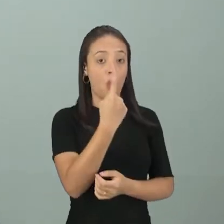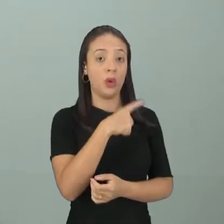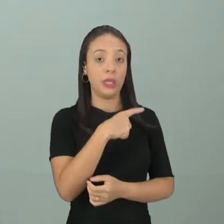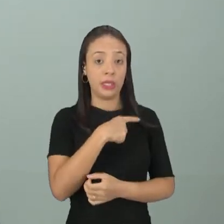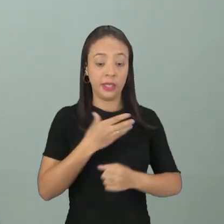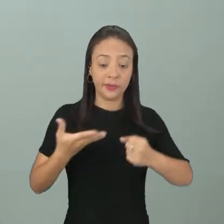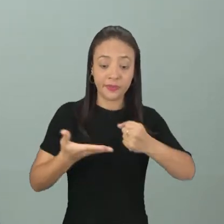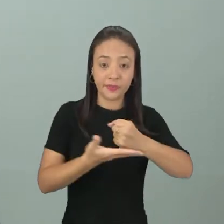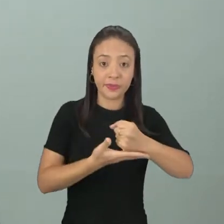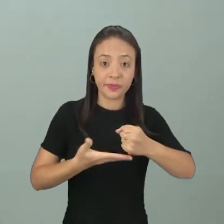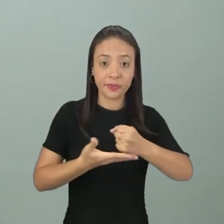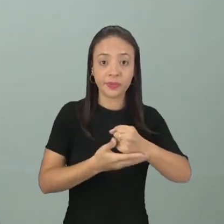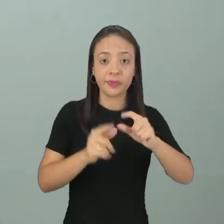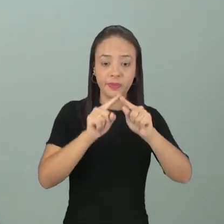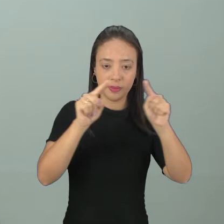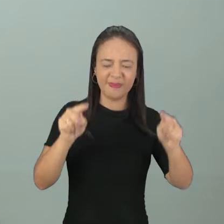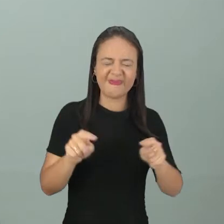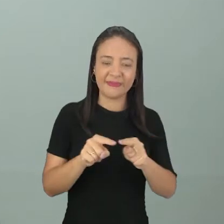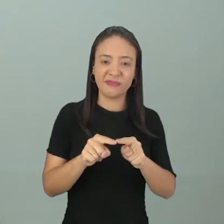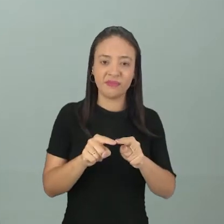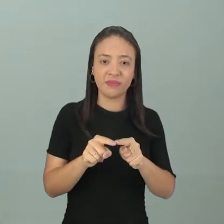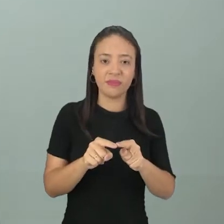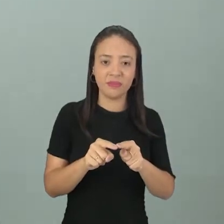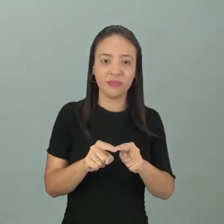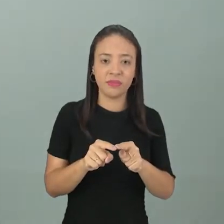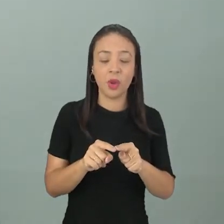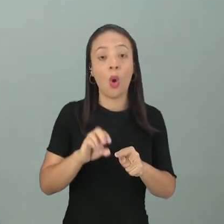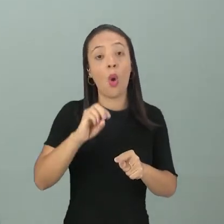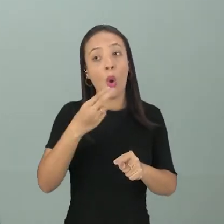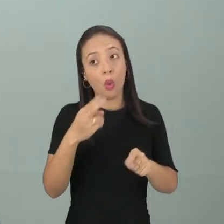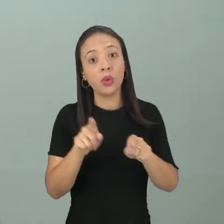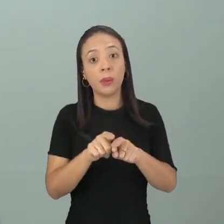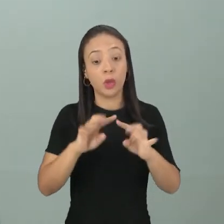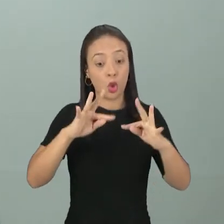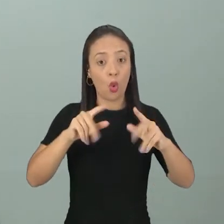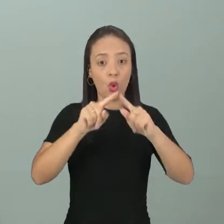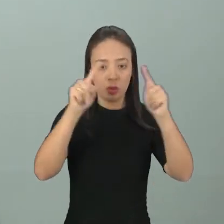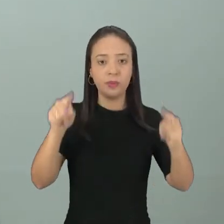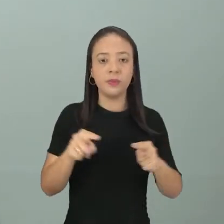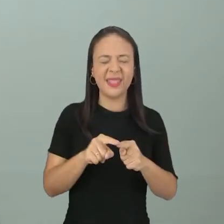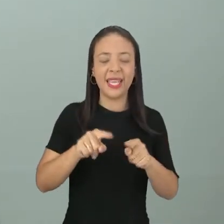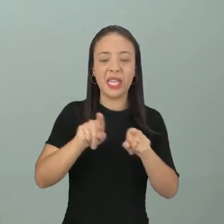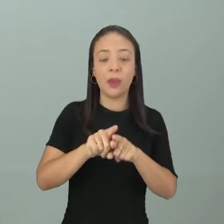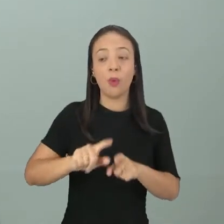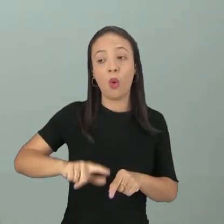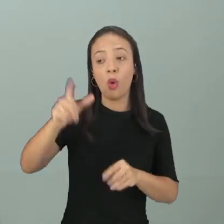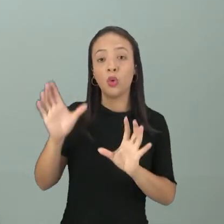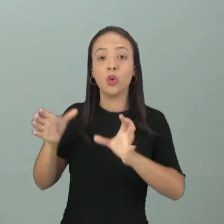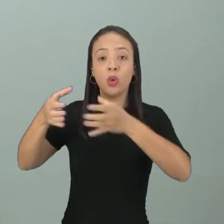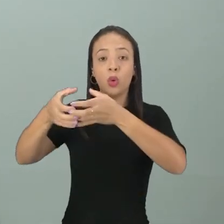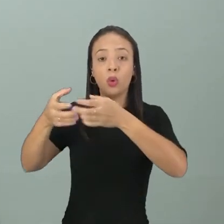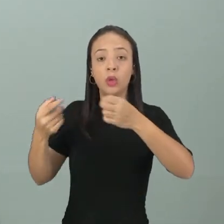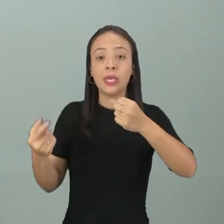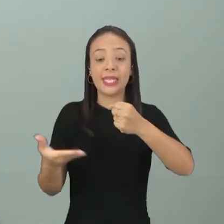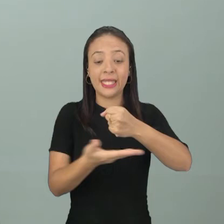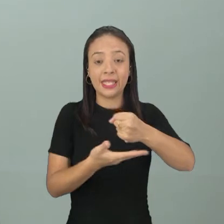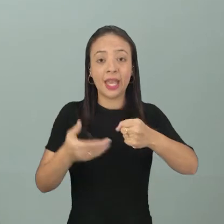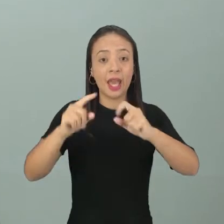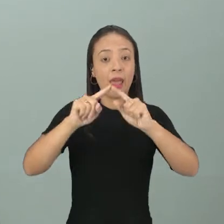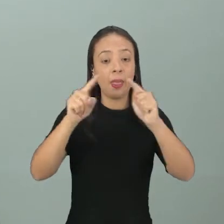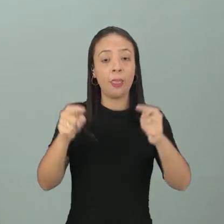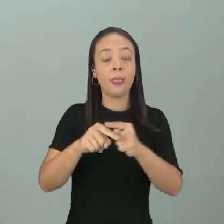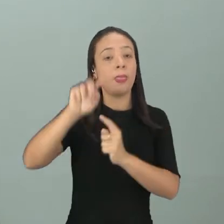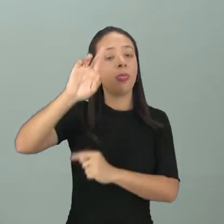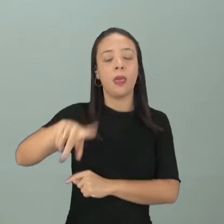possuem superfícies arredondadas, ou sejam corpos redondos, e outra que não possuem superfícies arredondadas, nem